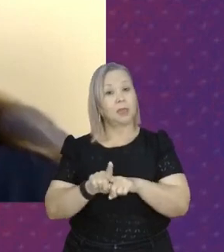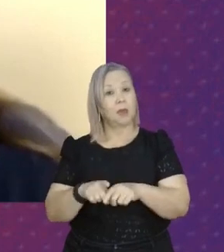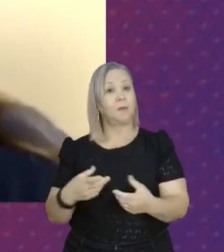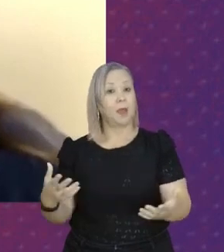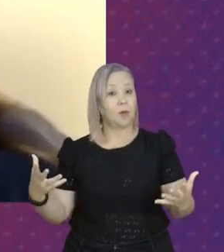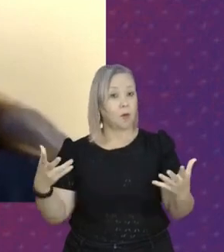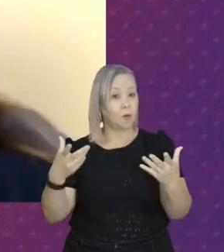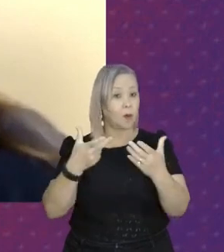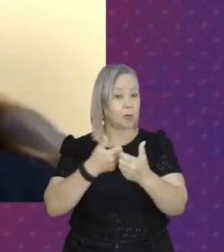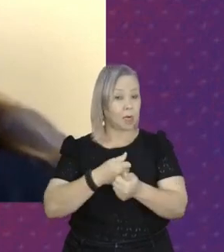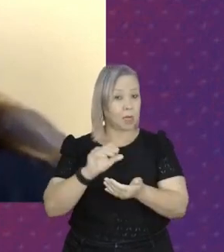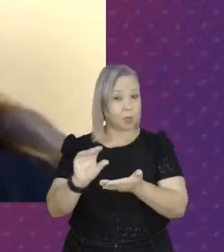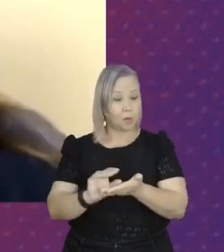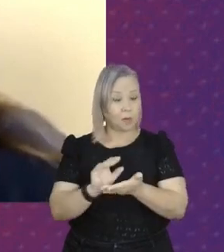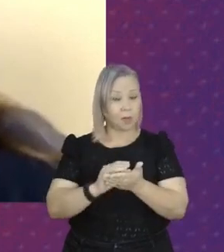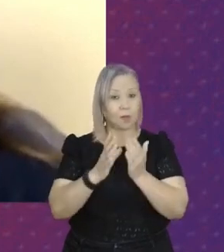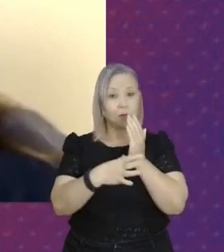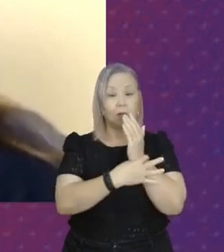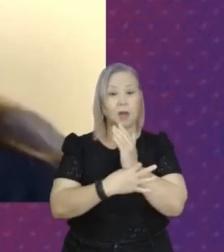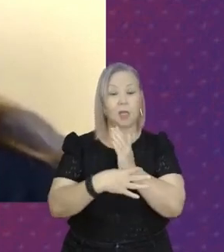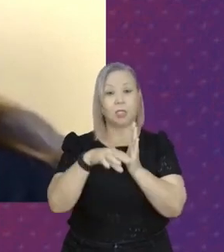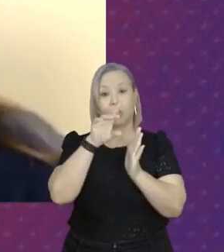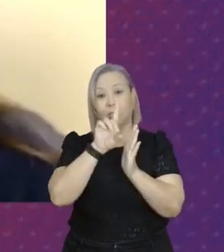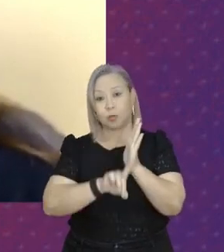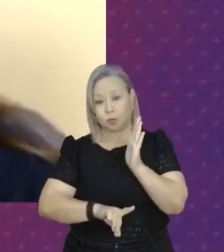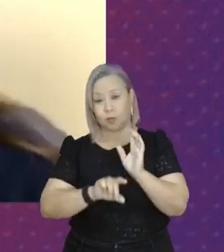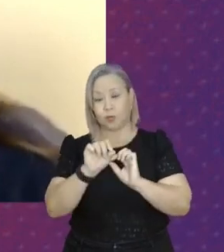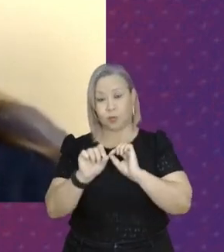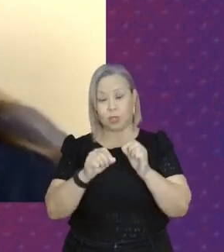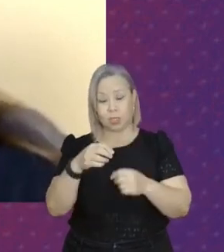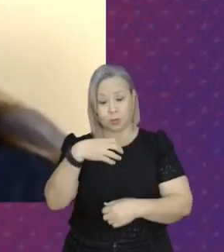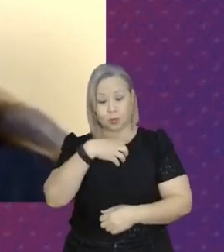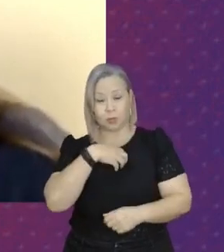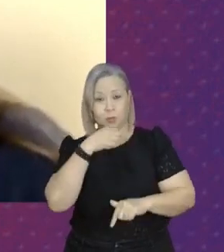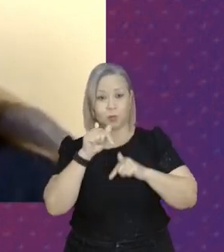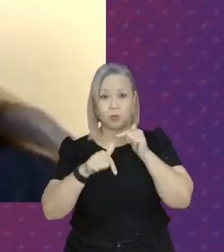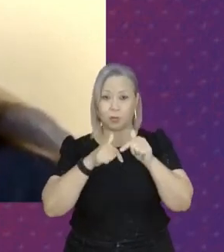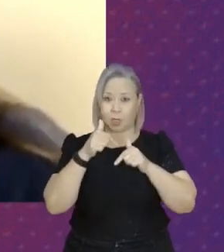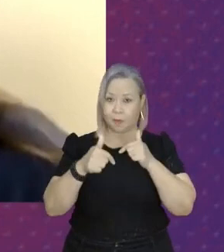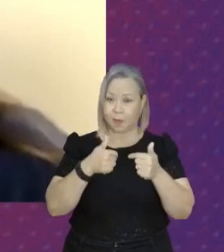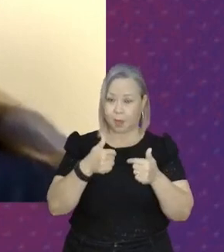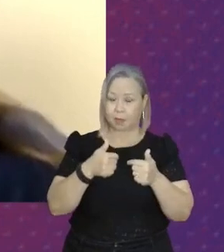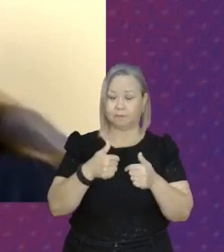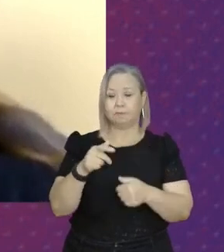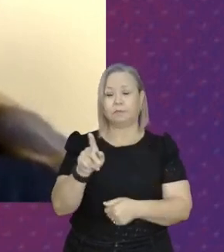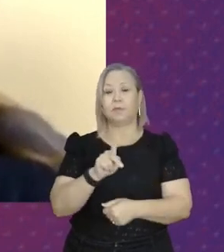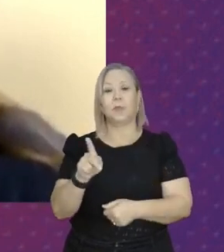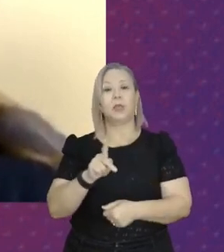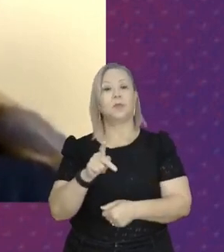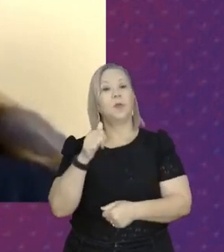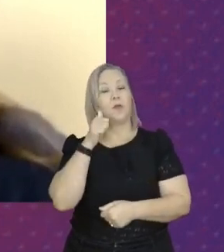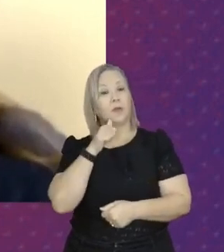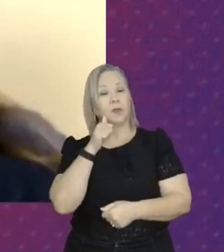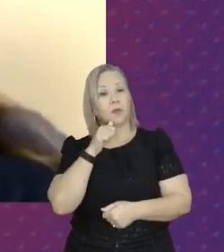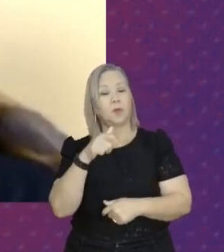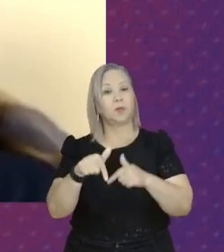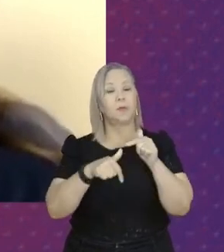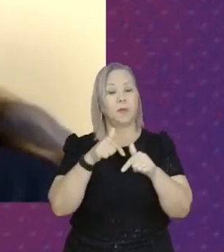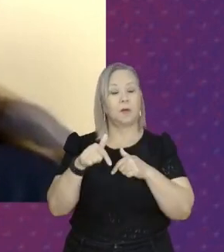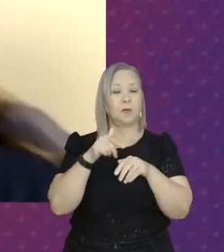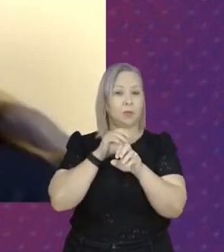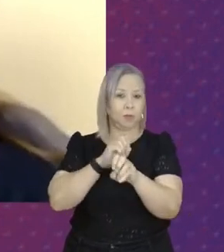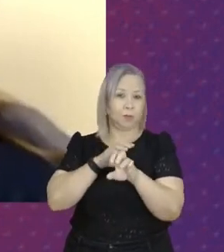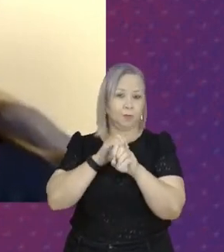investimento e com a garantia dos direitos e condições de trabalho para as professoras, para as trabalhadoras de